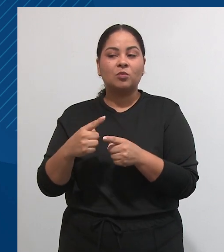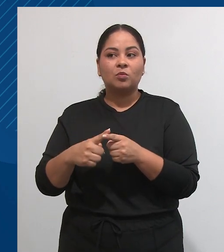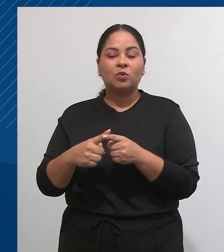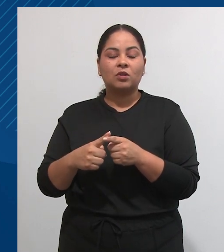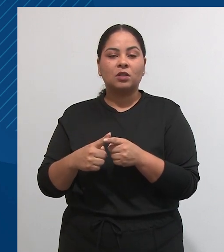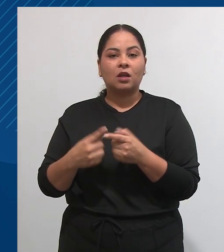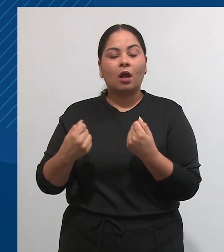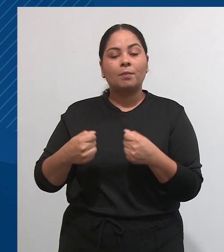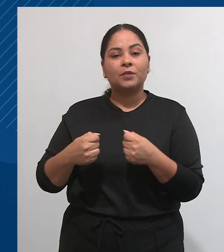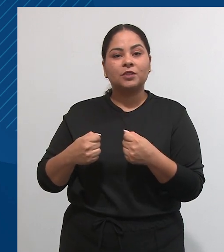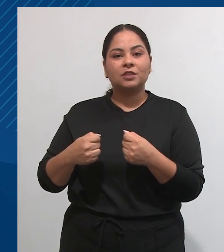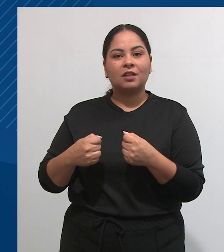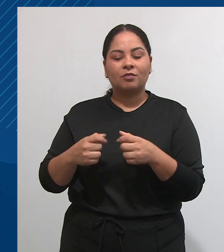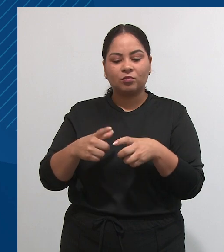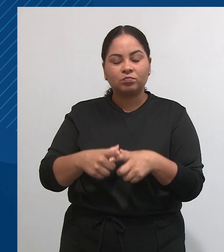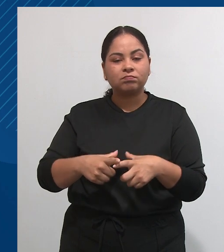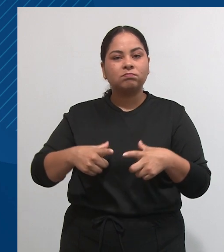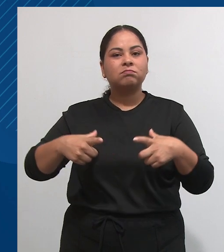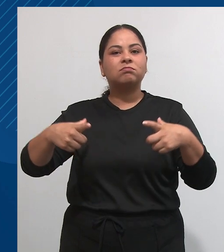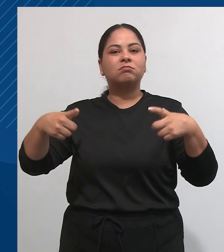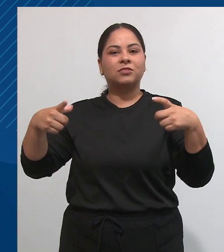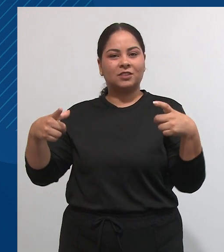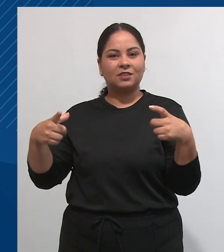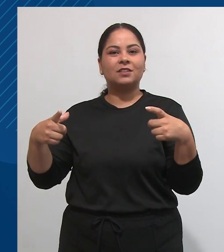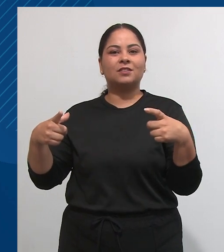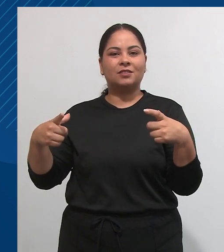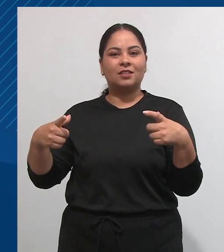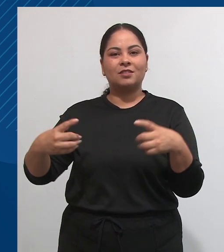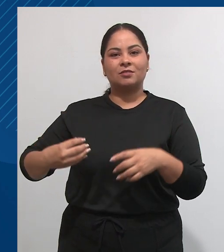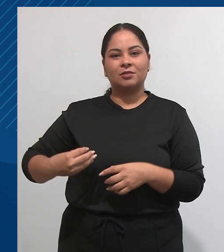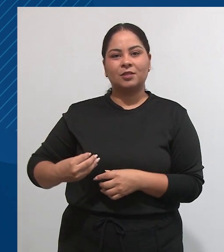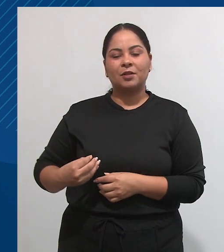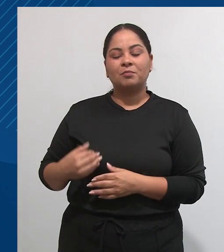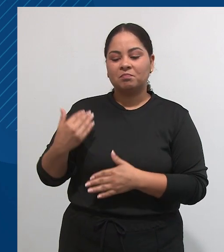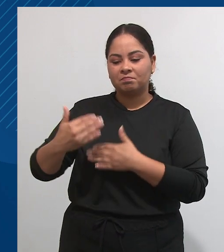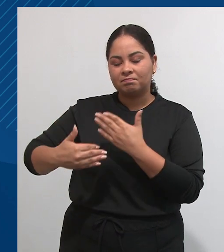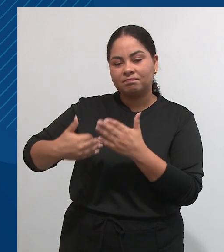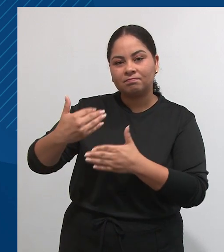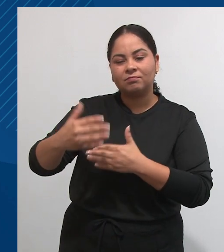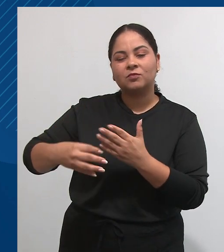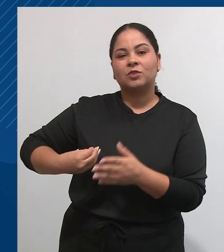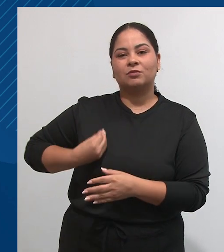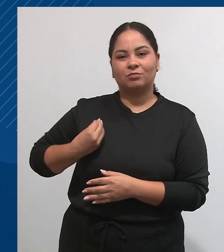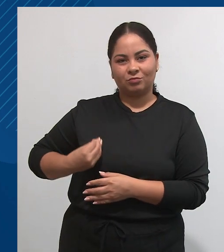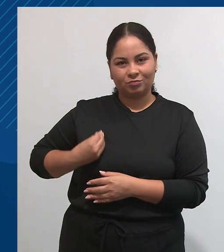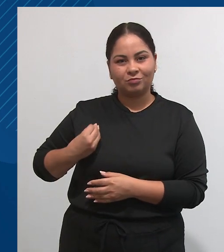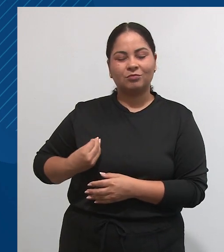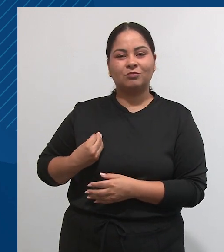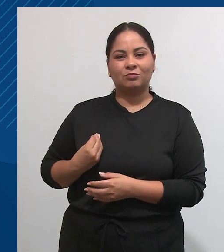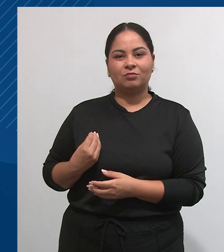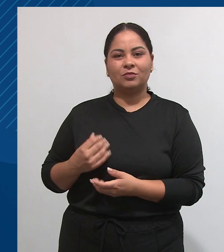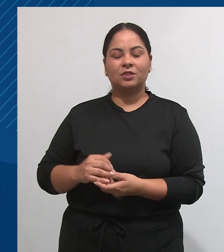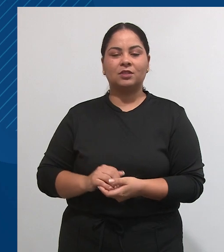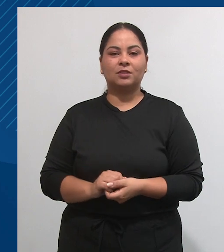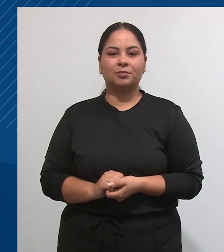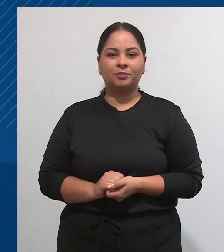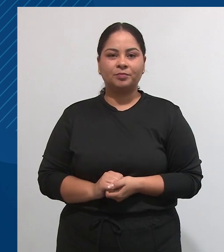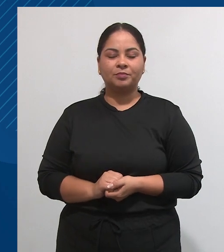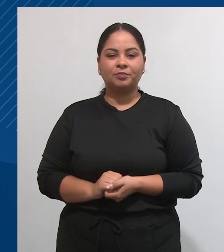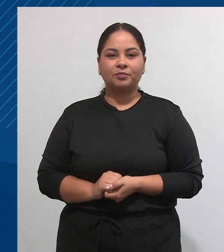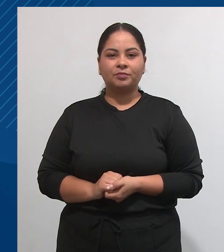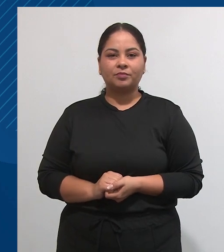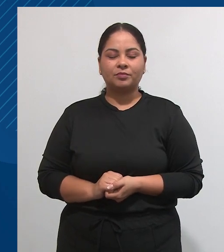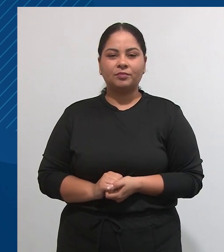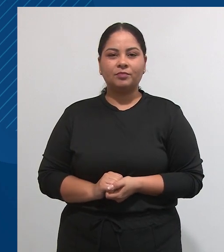crescer novamente demograficamente e manter sua existência cultural, né, sua existência